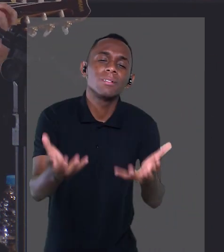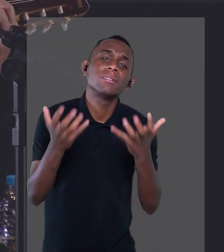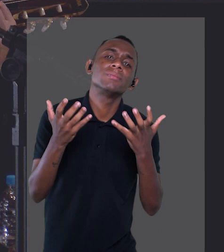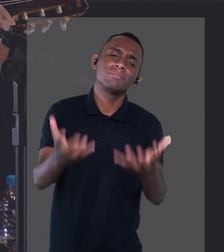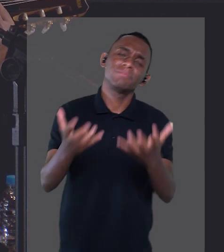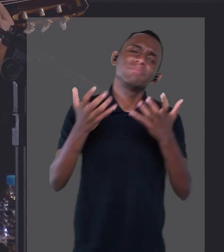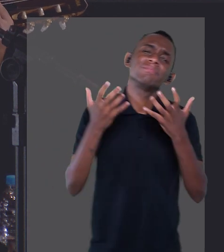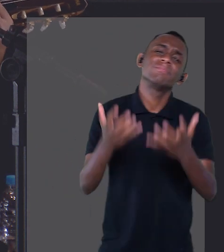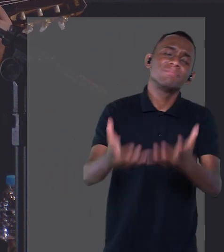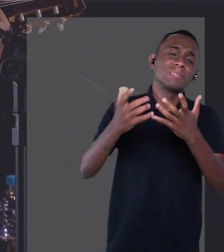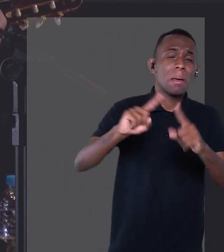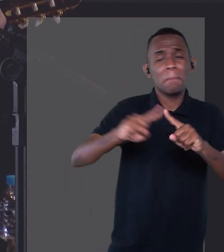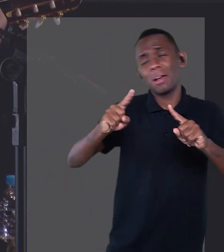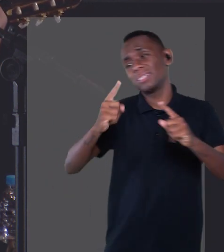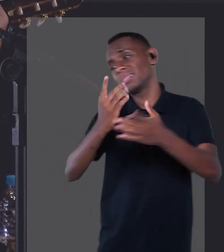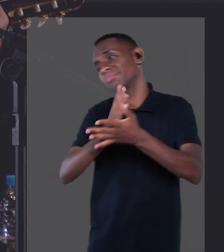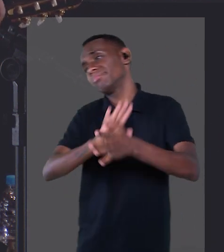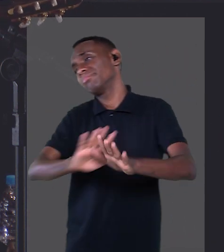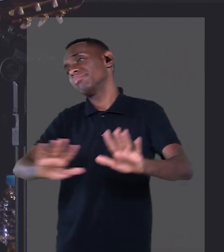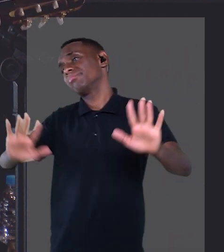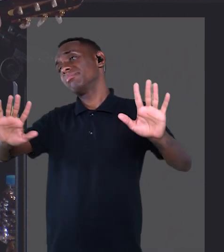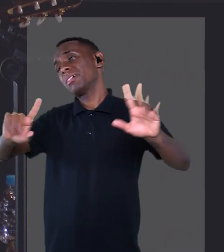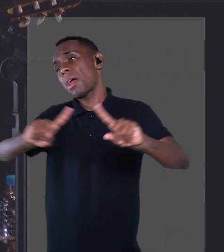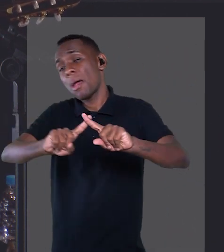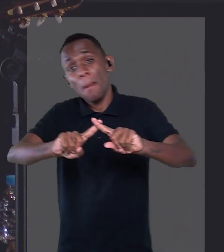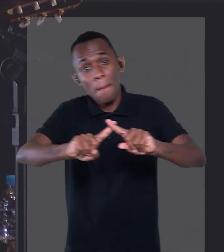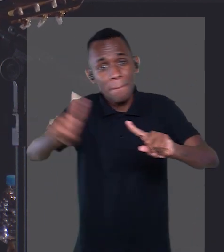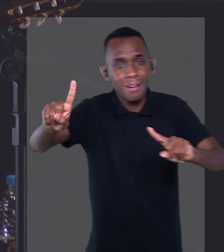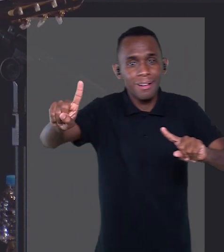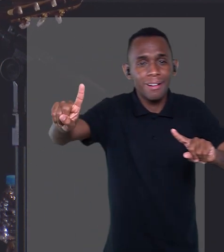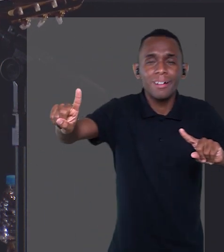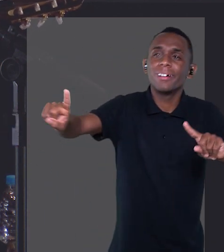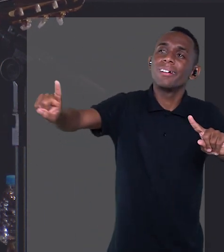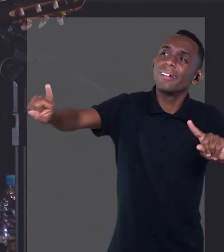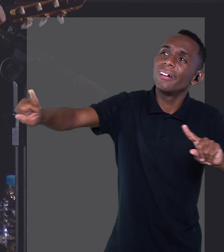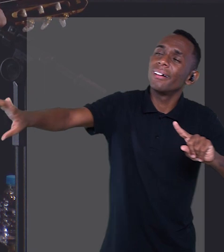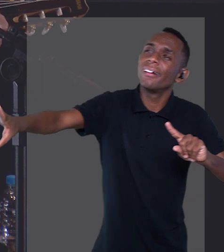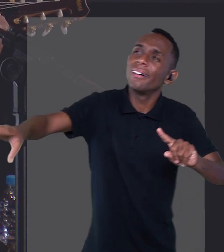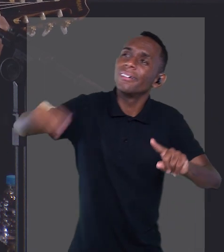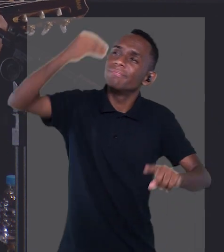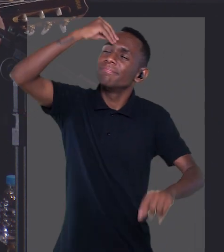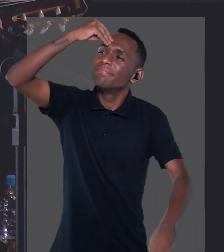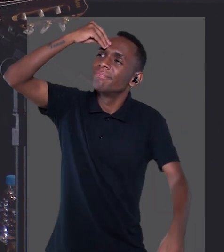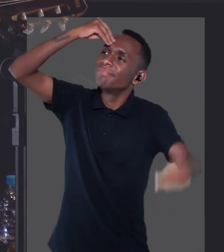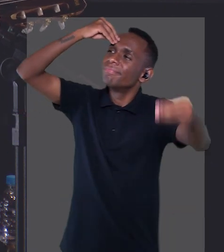e passou, mas ficou a linda